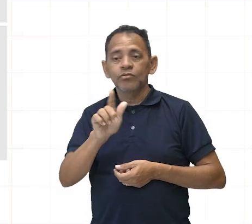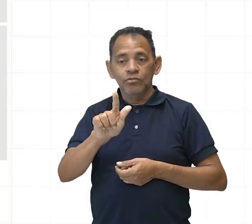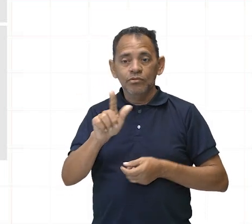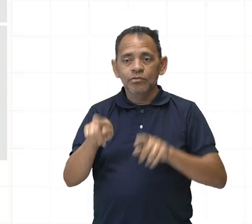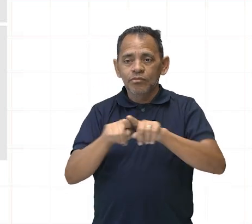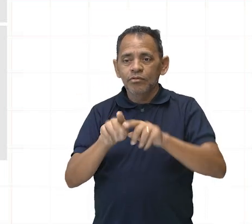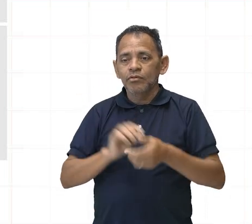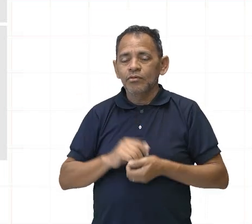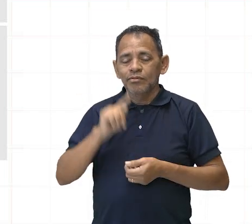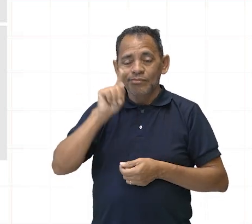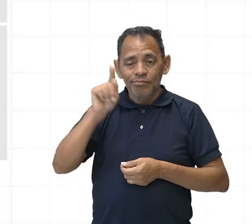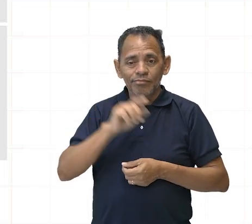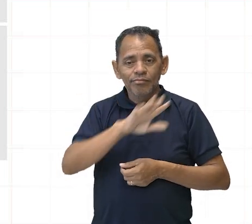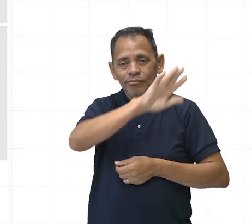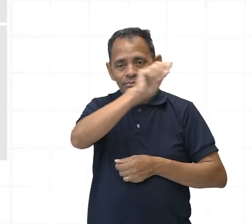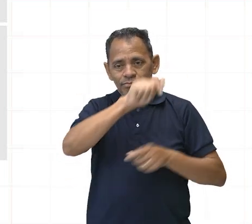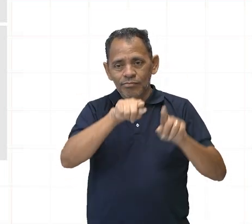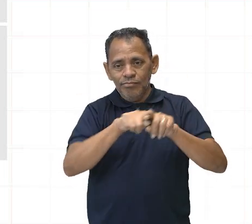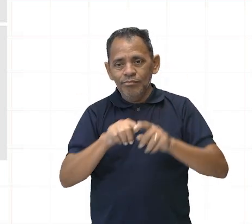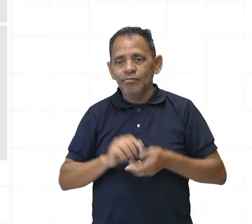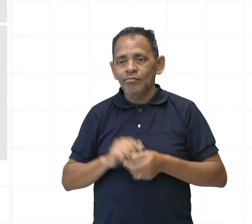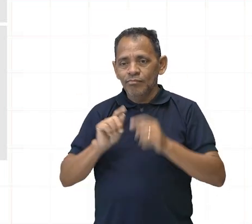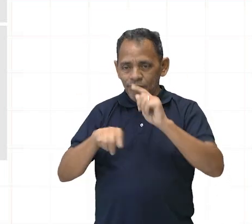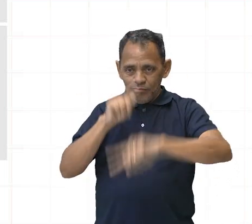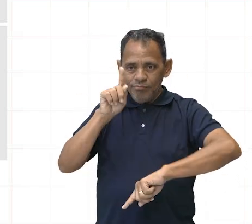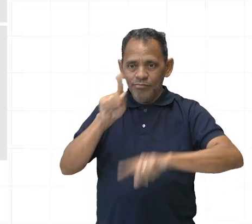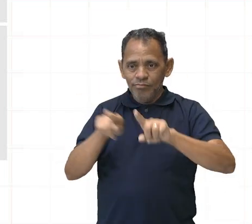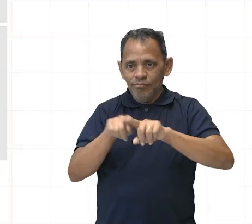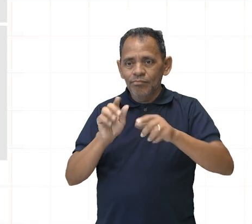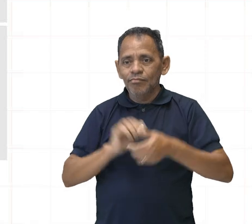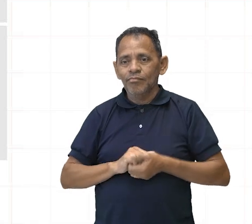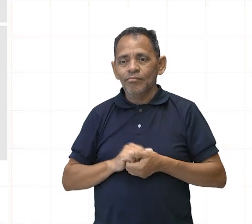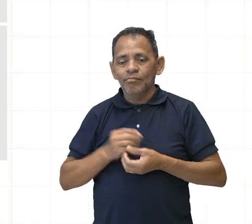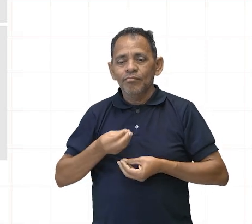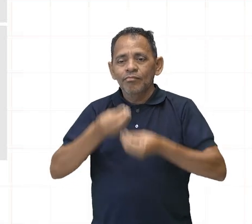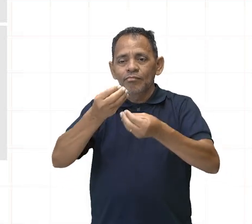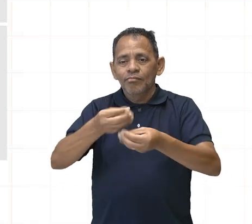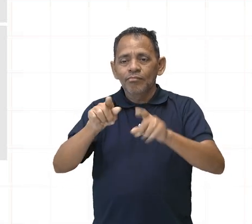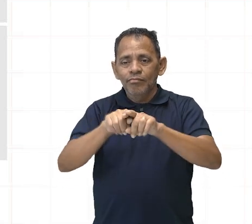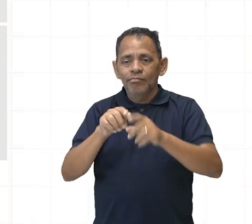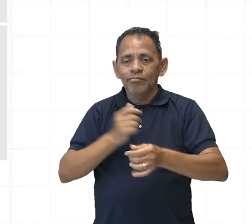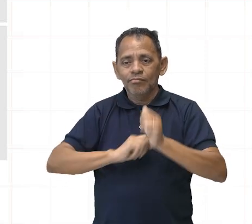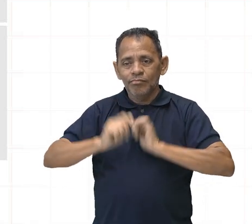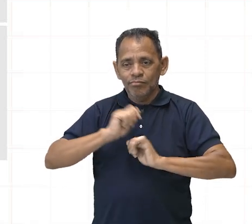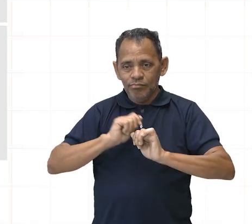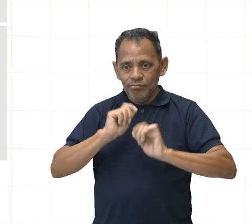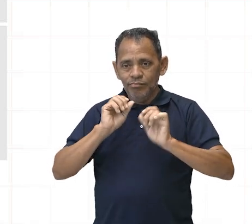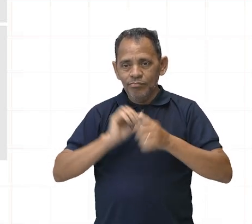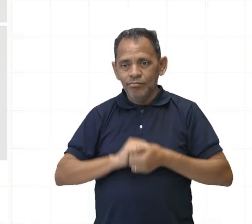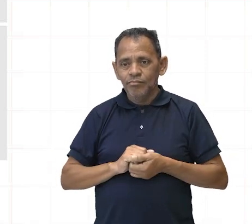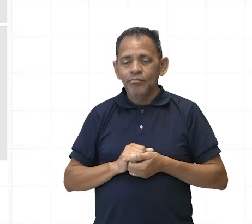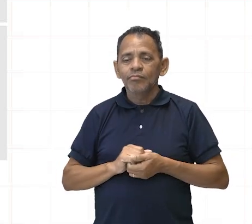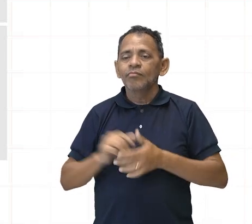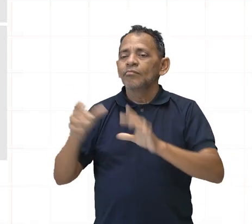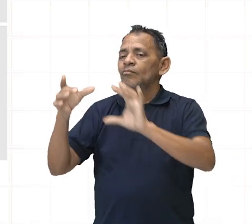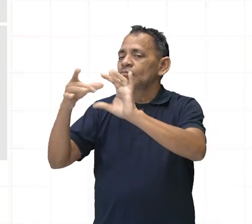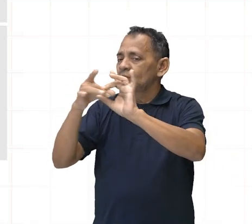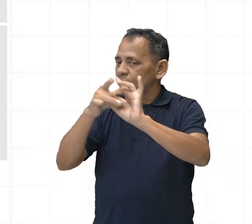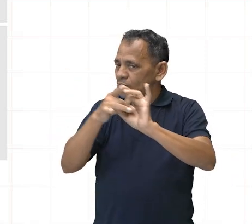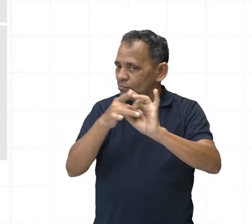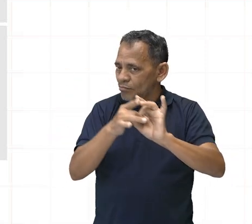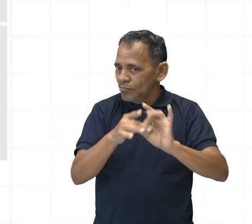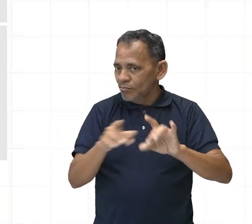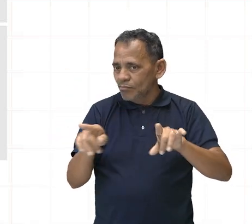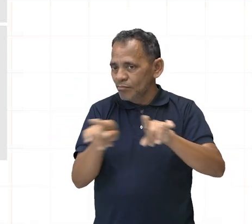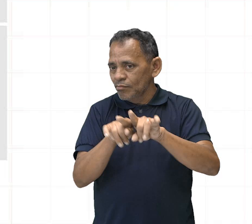mais avançado. Tá? E isso acaba contribuindo para o quê? Para a economia, para uma conectividade